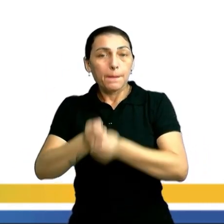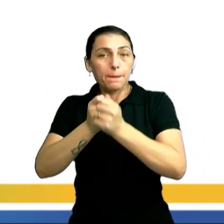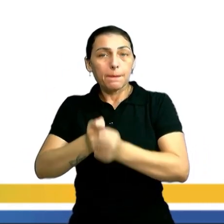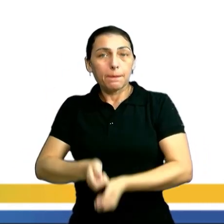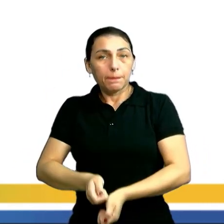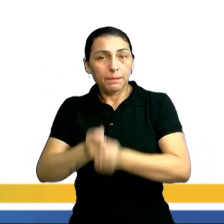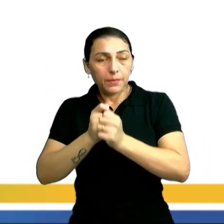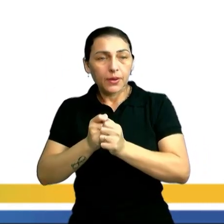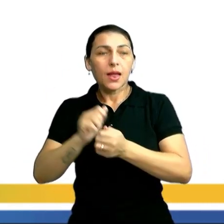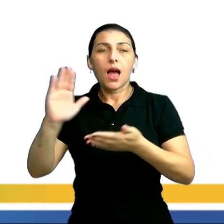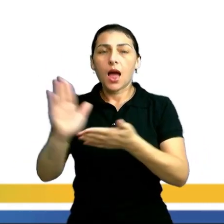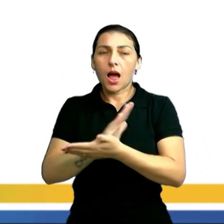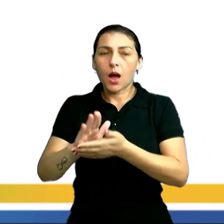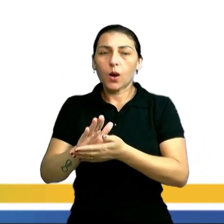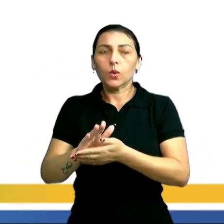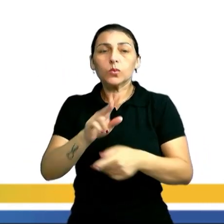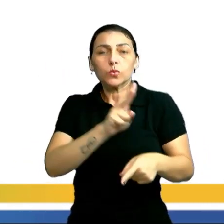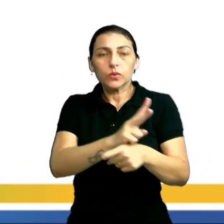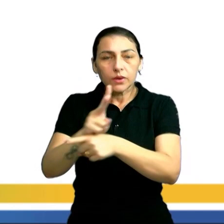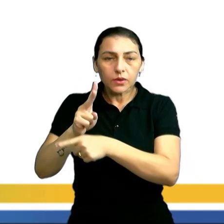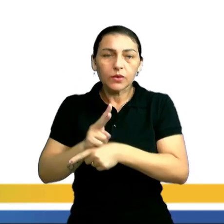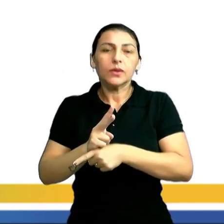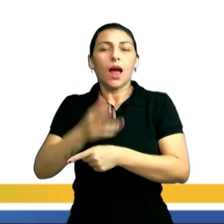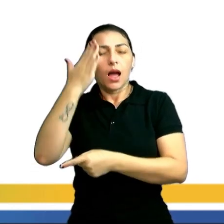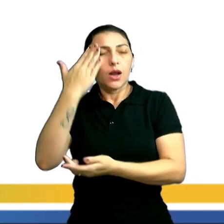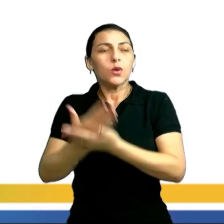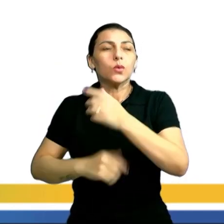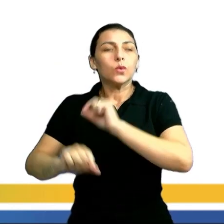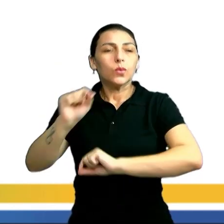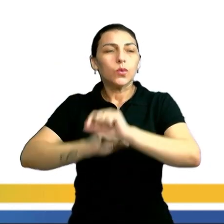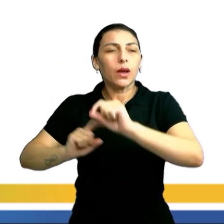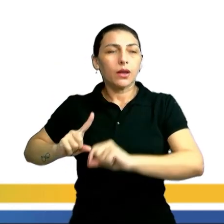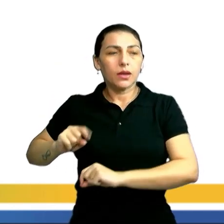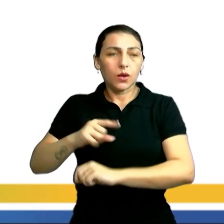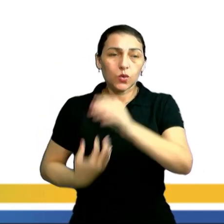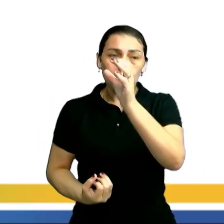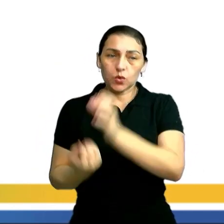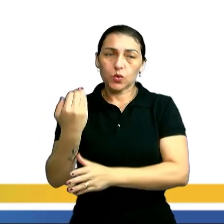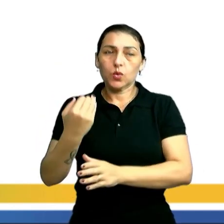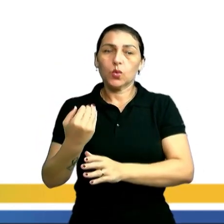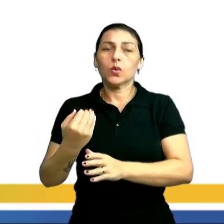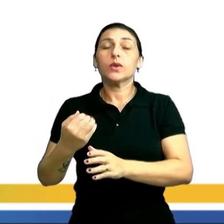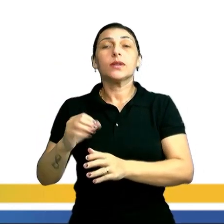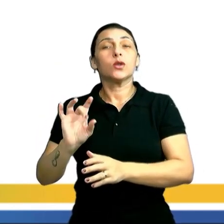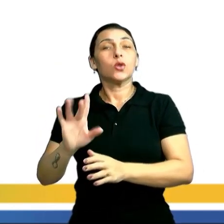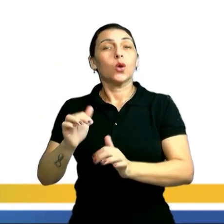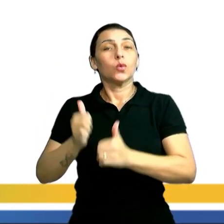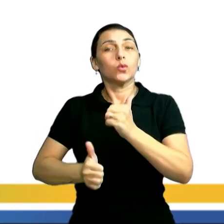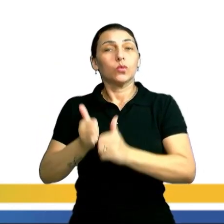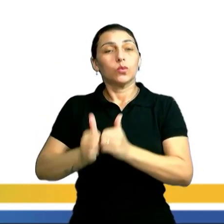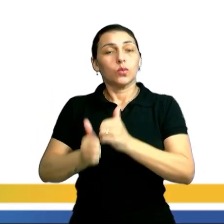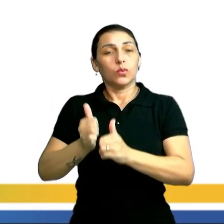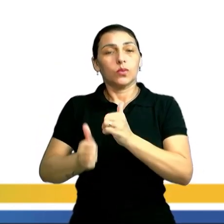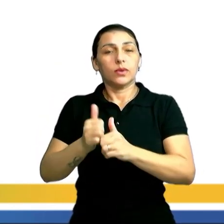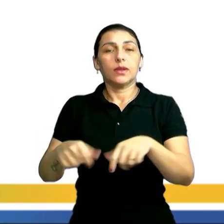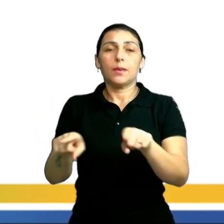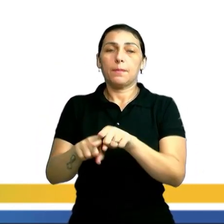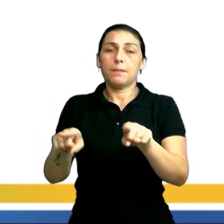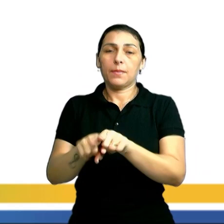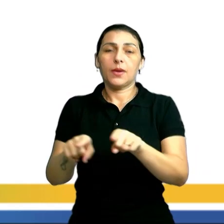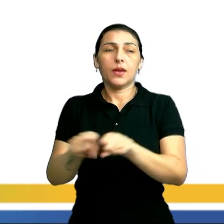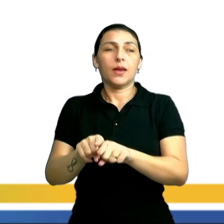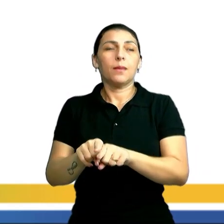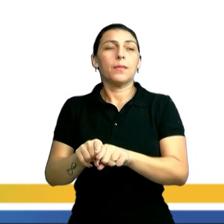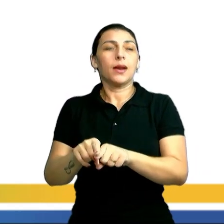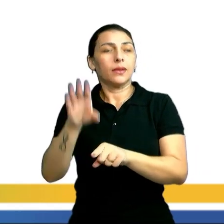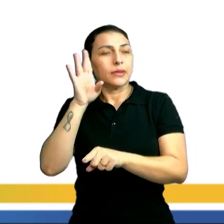pesca. Alguns criadores, no entanto, acreditam que essas larvas surgem espontaneamente do arroz cozido, tal como